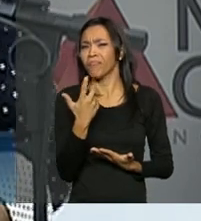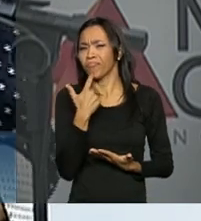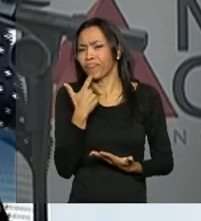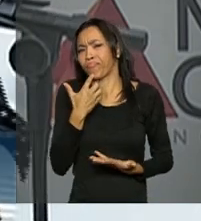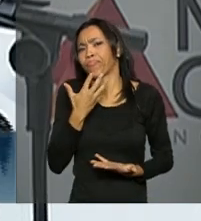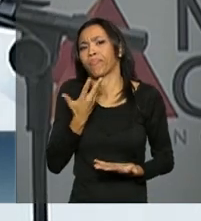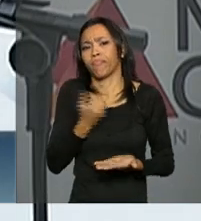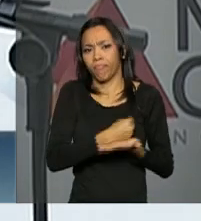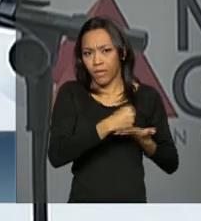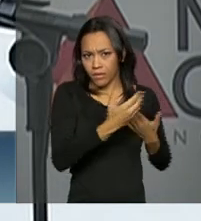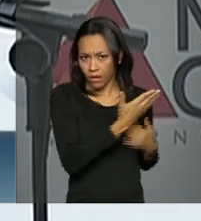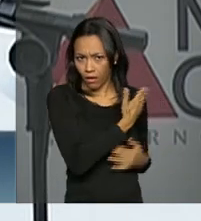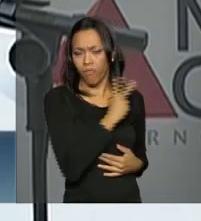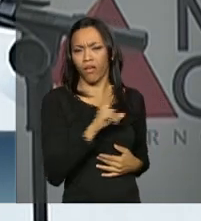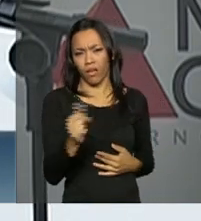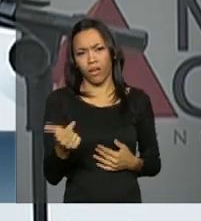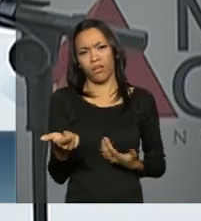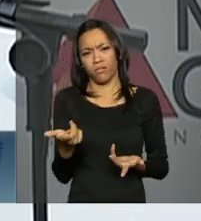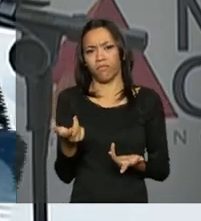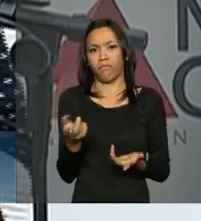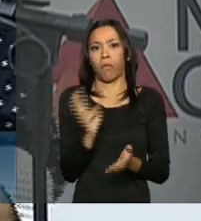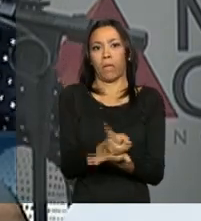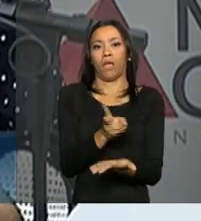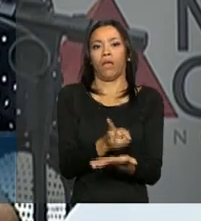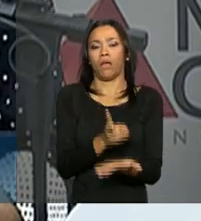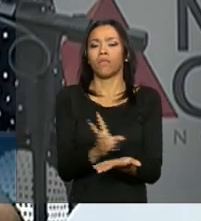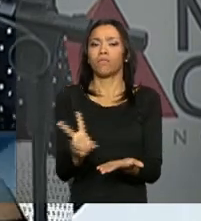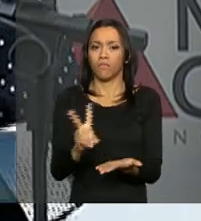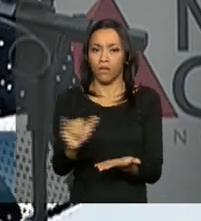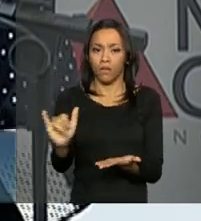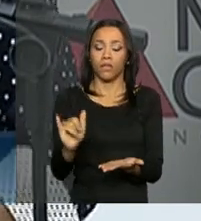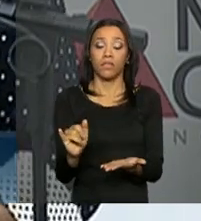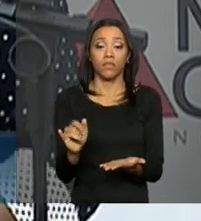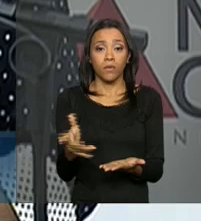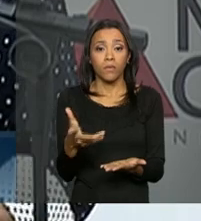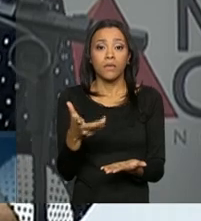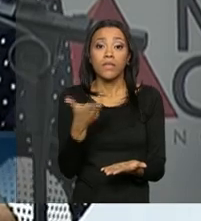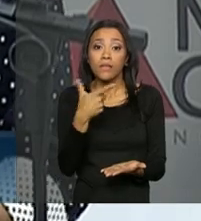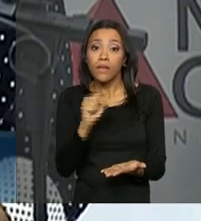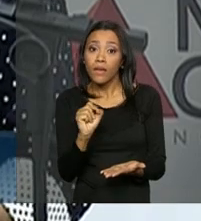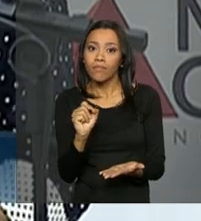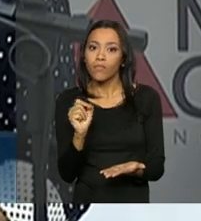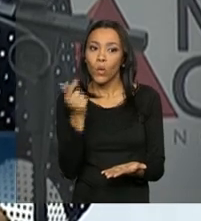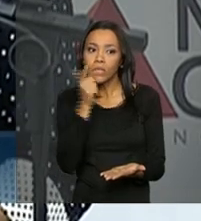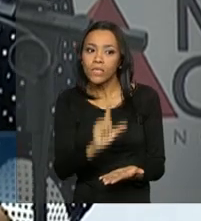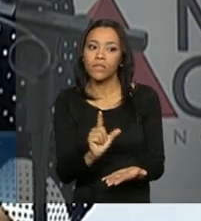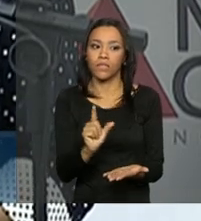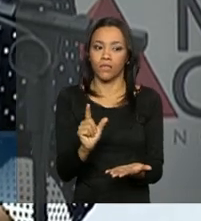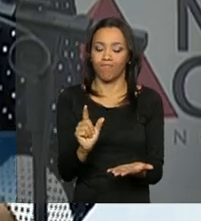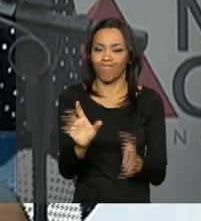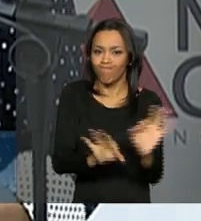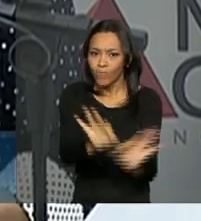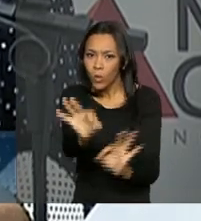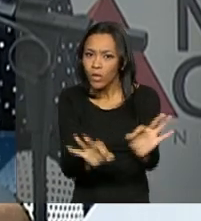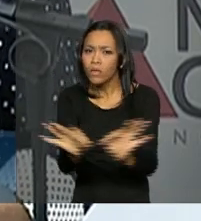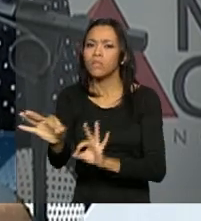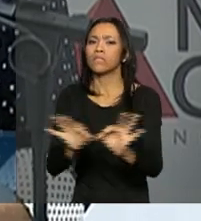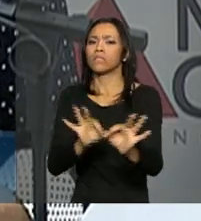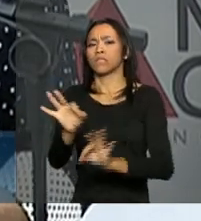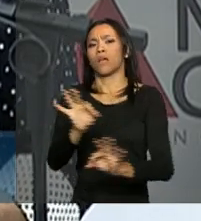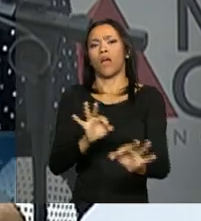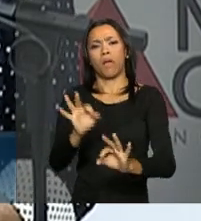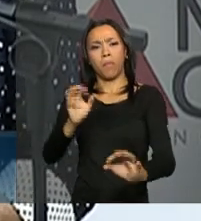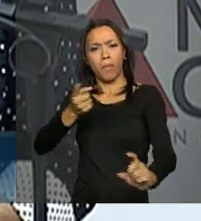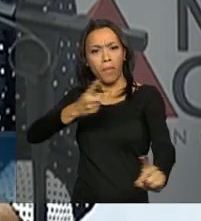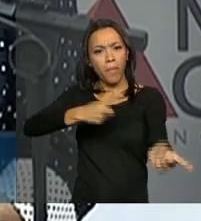portanto, posto que são momentâneas, aqueles que se colocarem melhor terão também um resultado